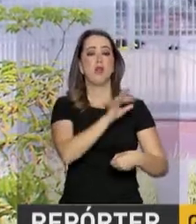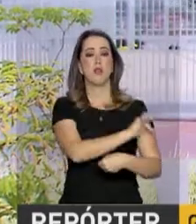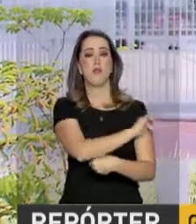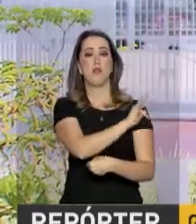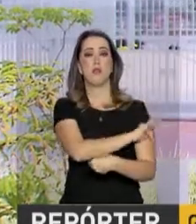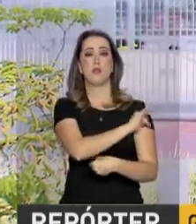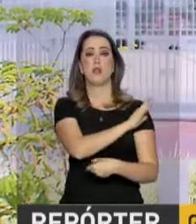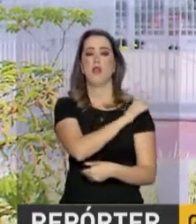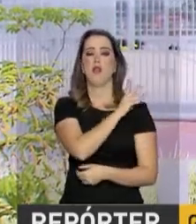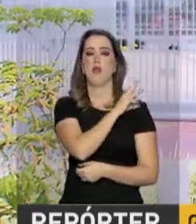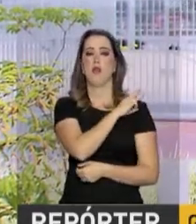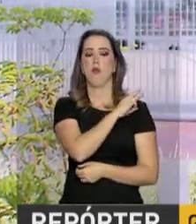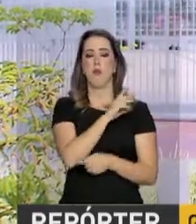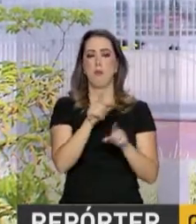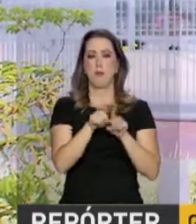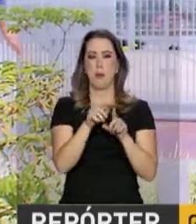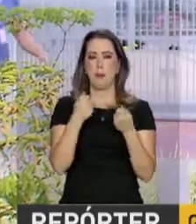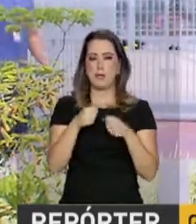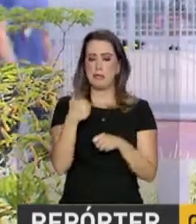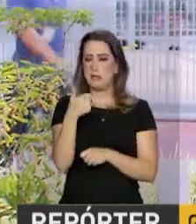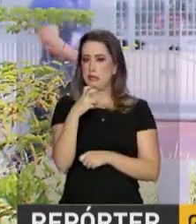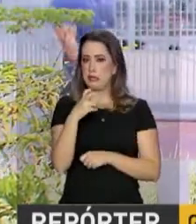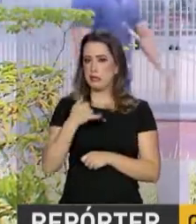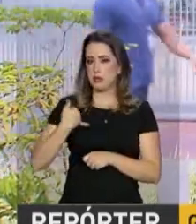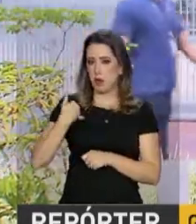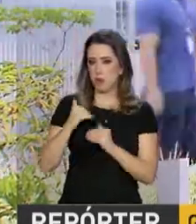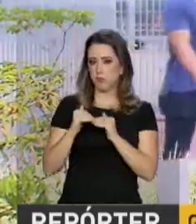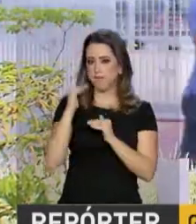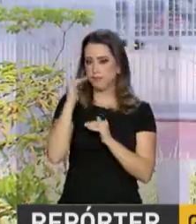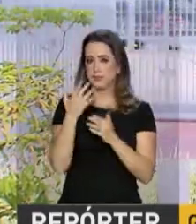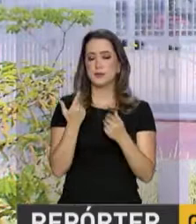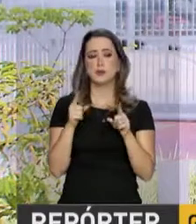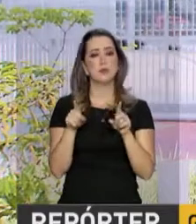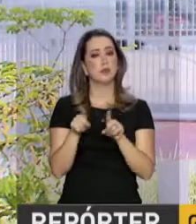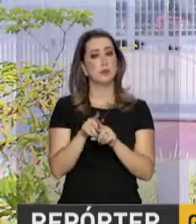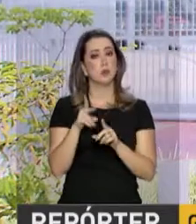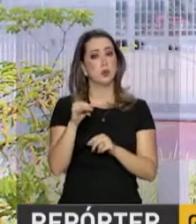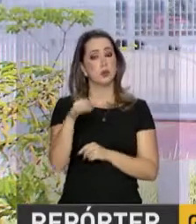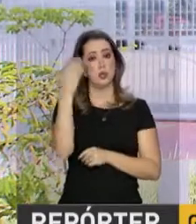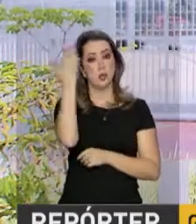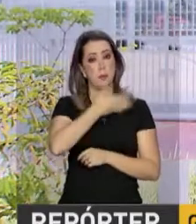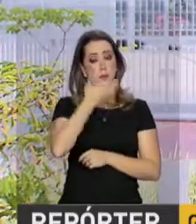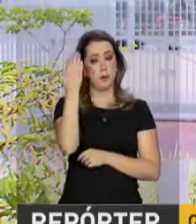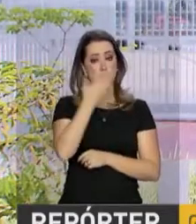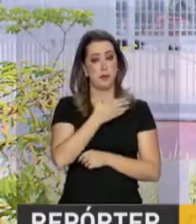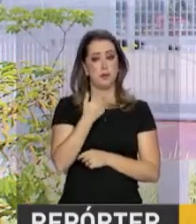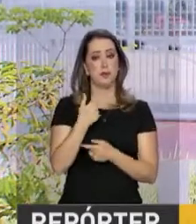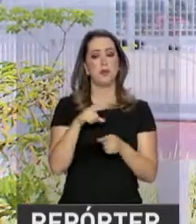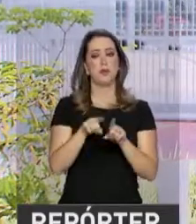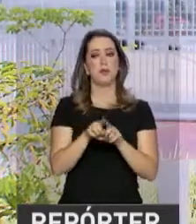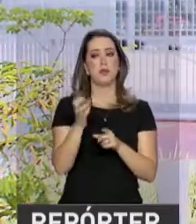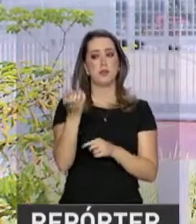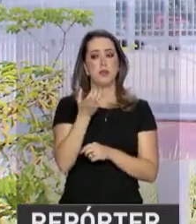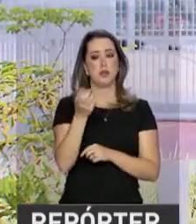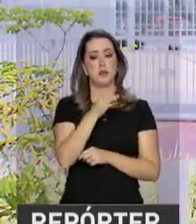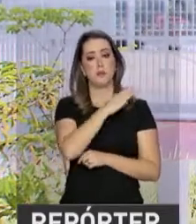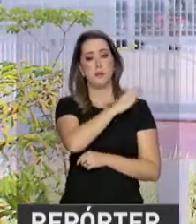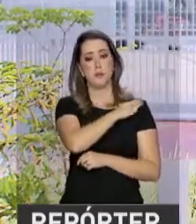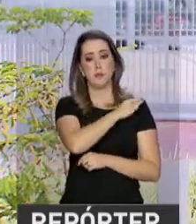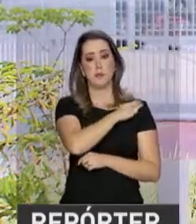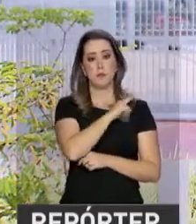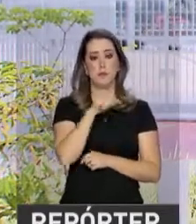precisam ter 15 anos completos na data da realização da prova para quem quer o certificado do ensino